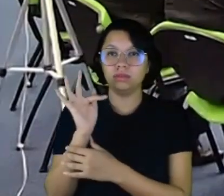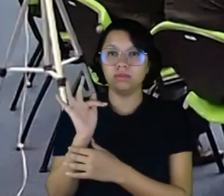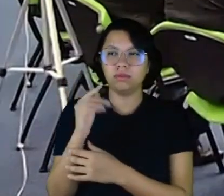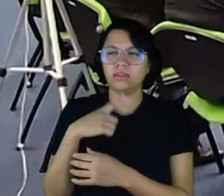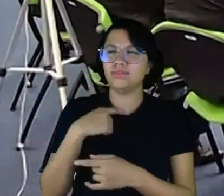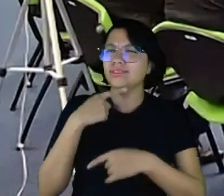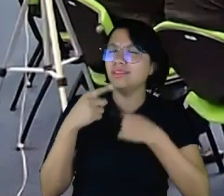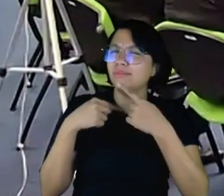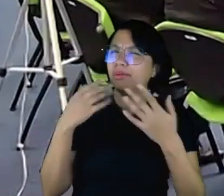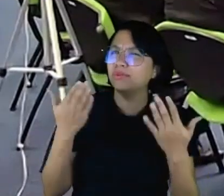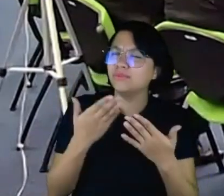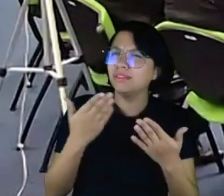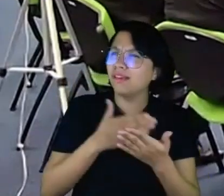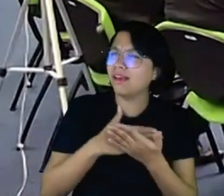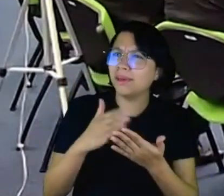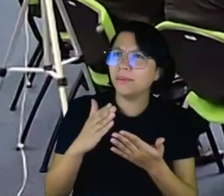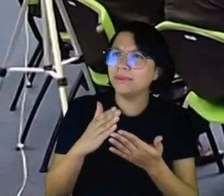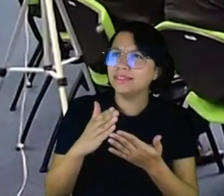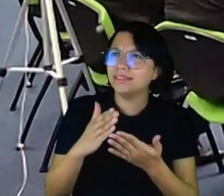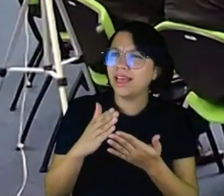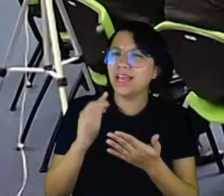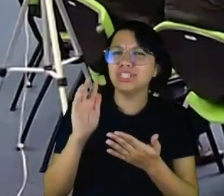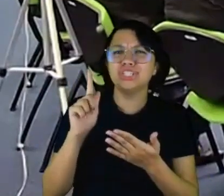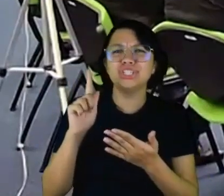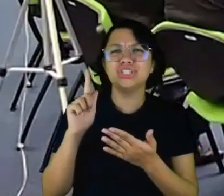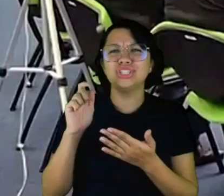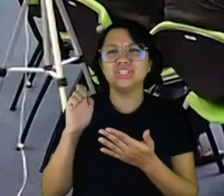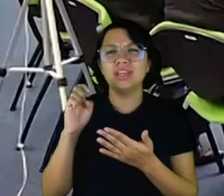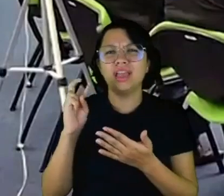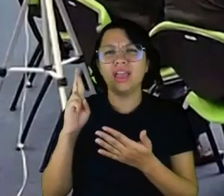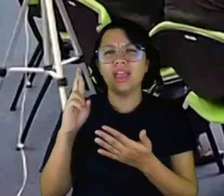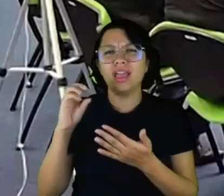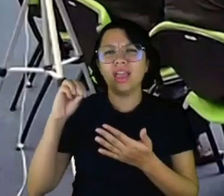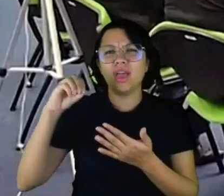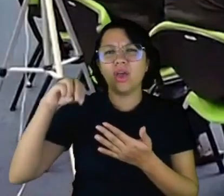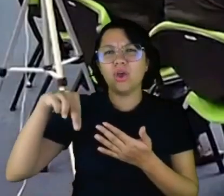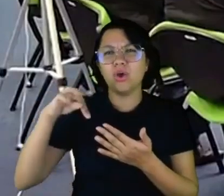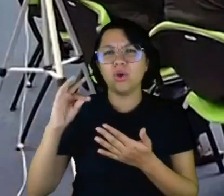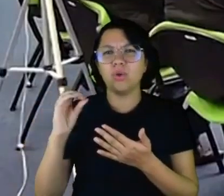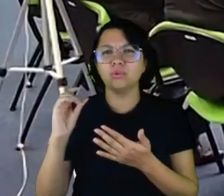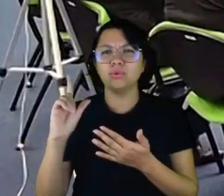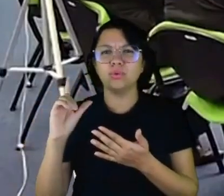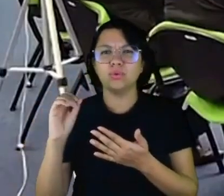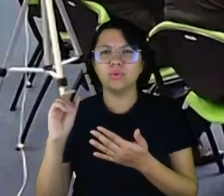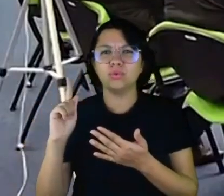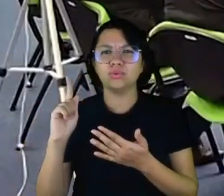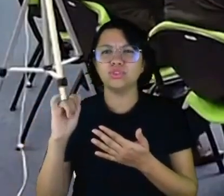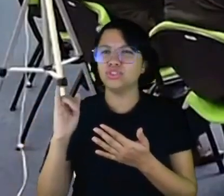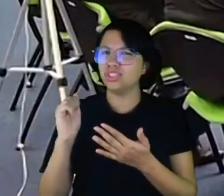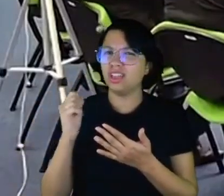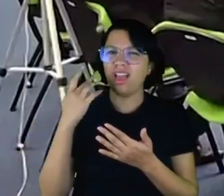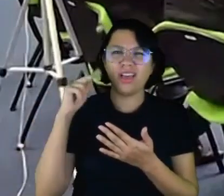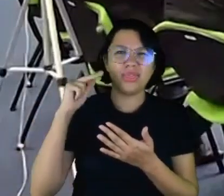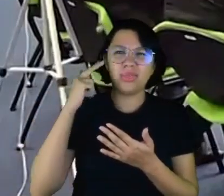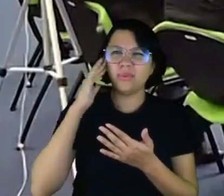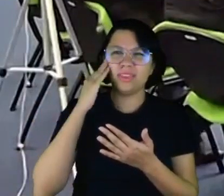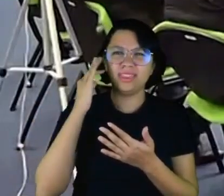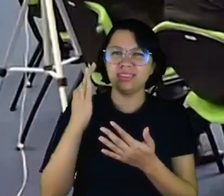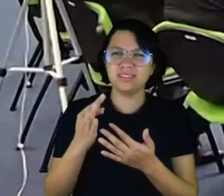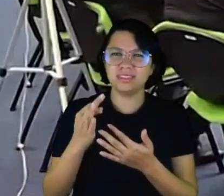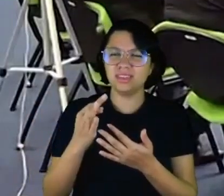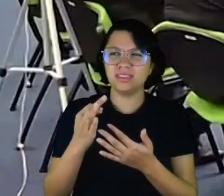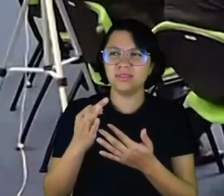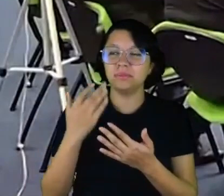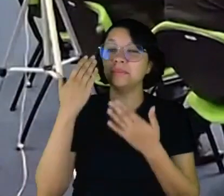aqui que eu já vou começar, que é gerontologia, que eu nunca entendi direito esse termo, mas eu vou passar a palavra para a Luziane.